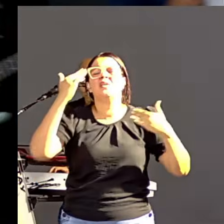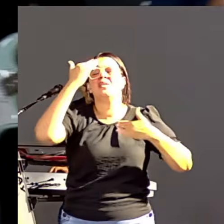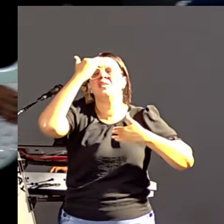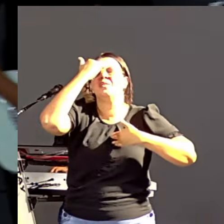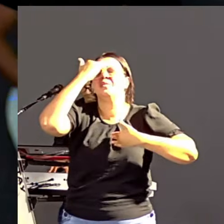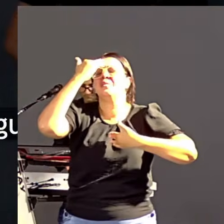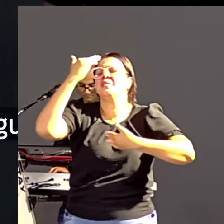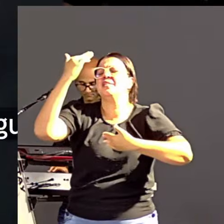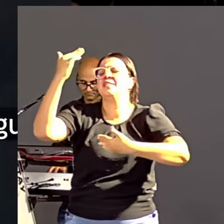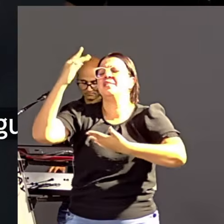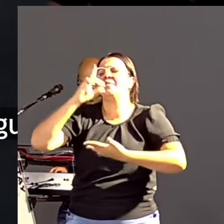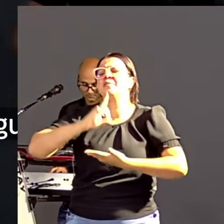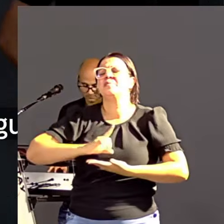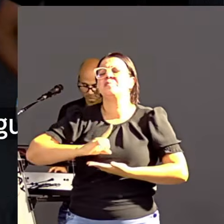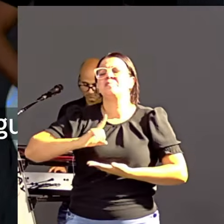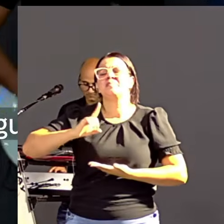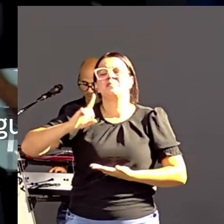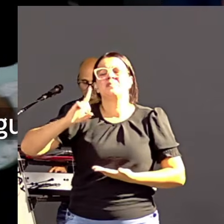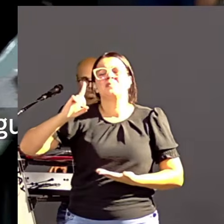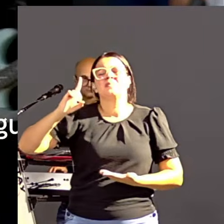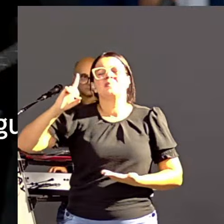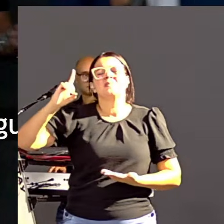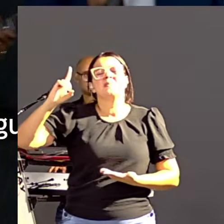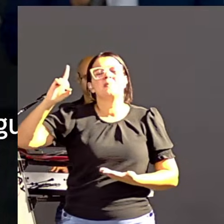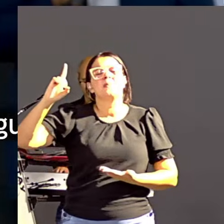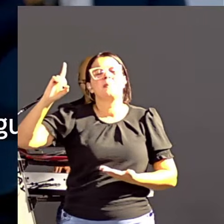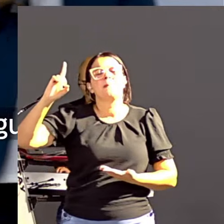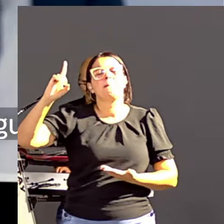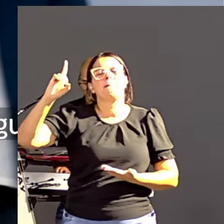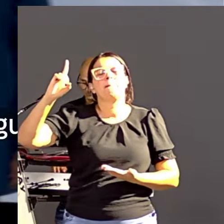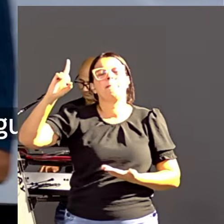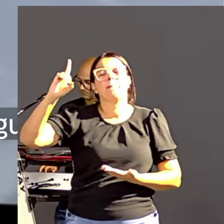Obrigado, meu Deus. Se